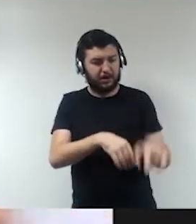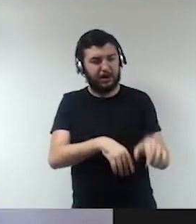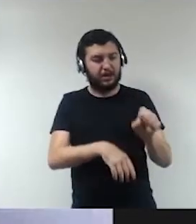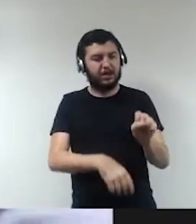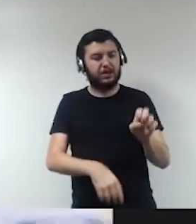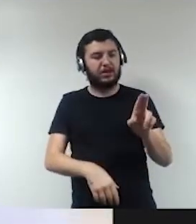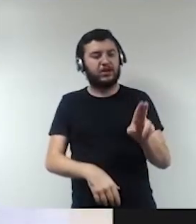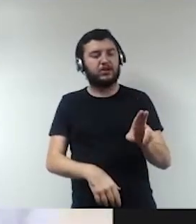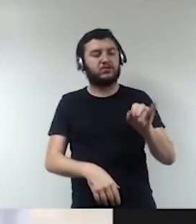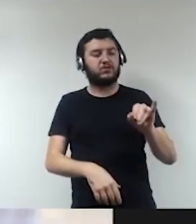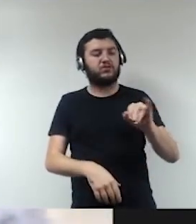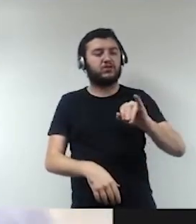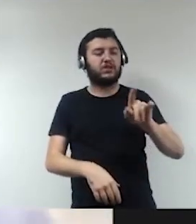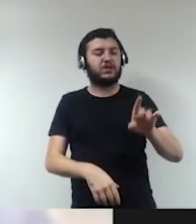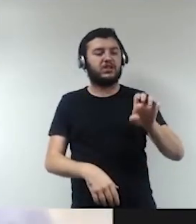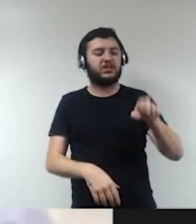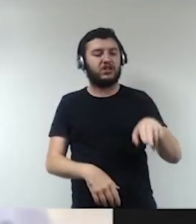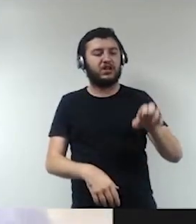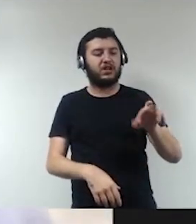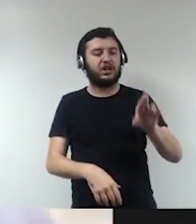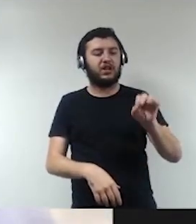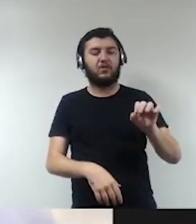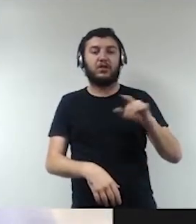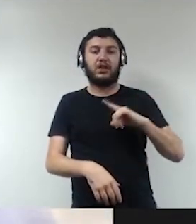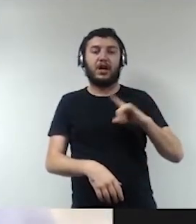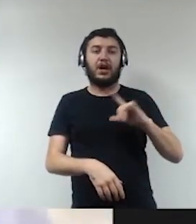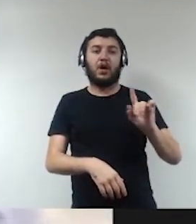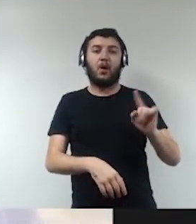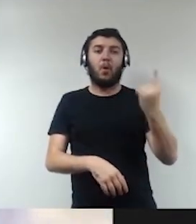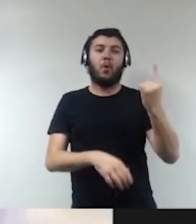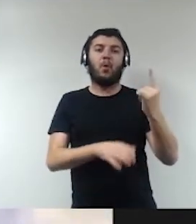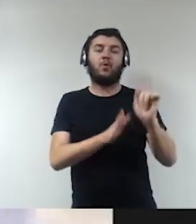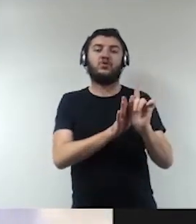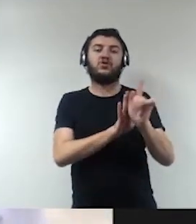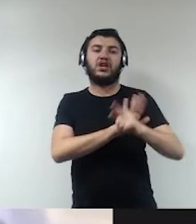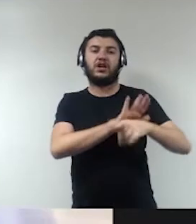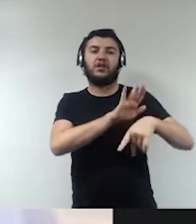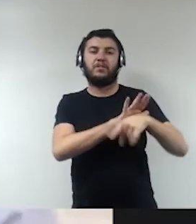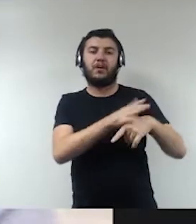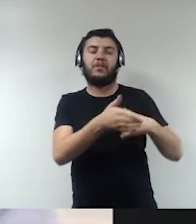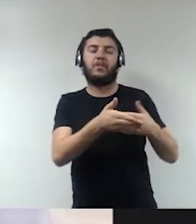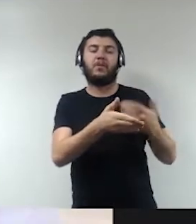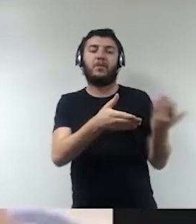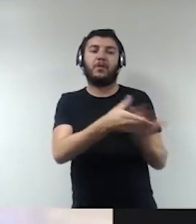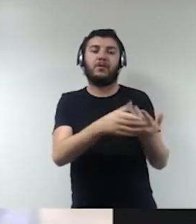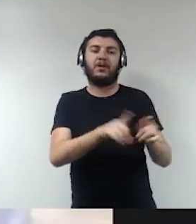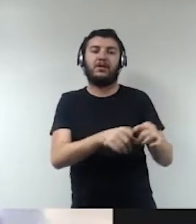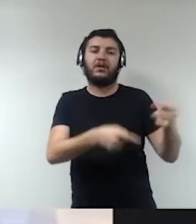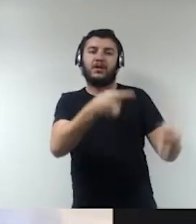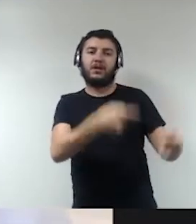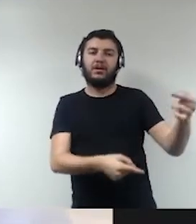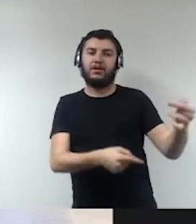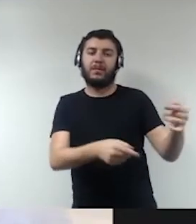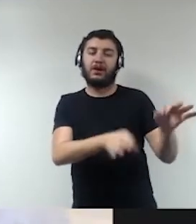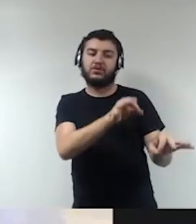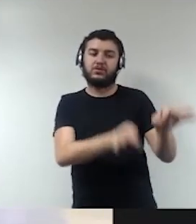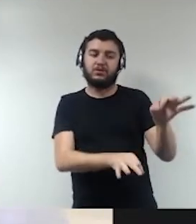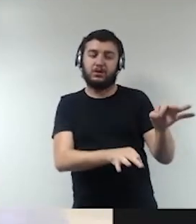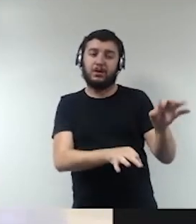sua estrutura procedimental, e, segundo entendem, ou entende a